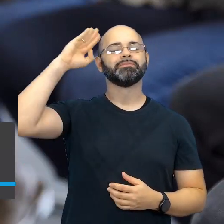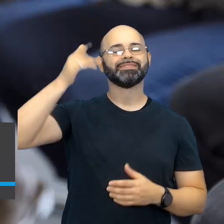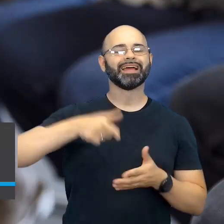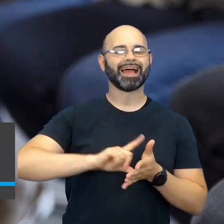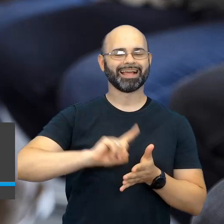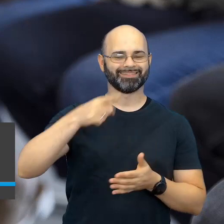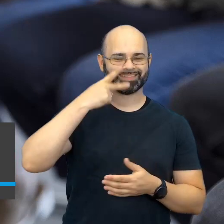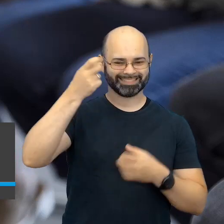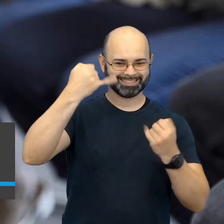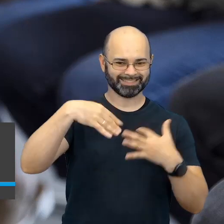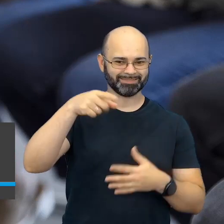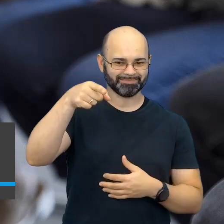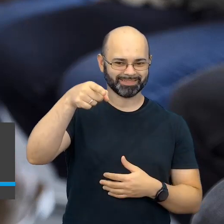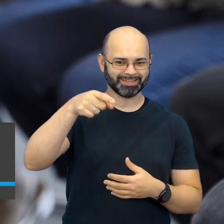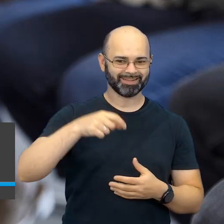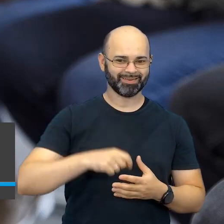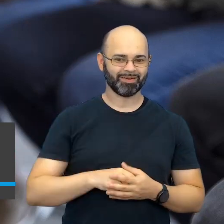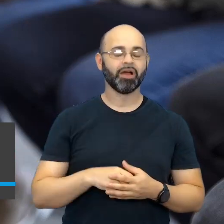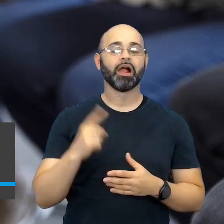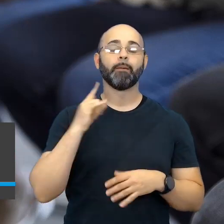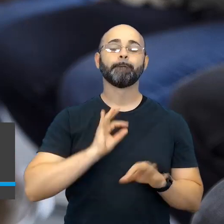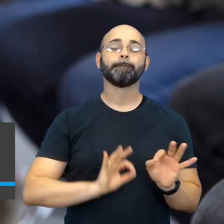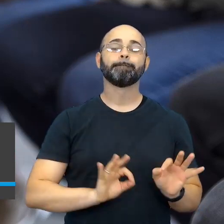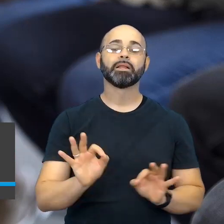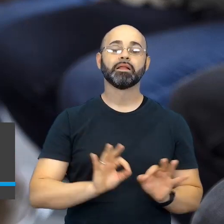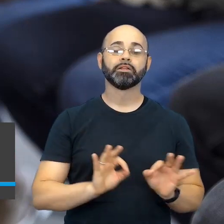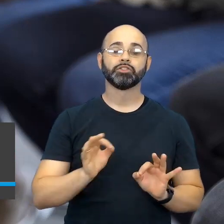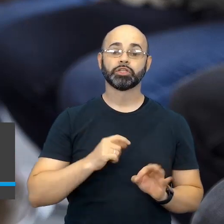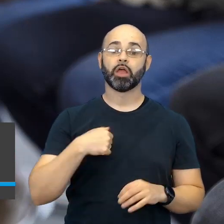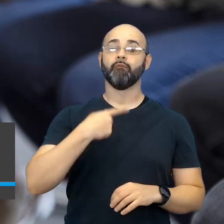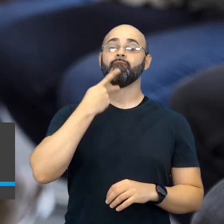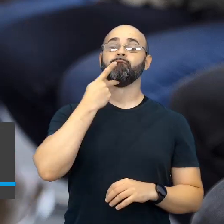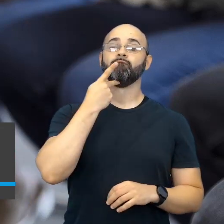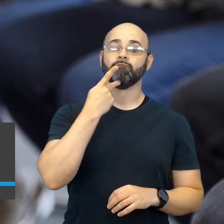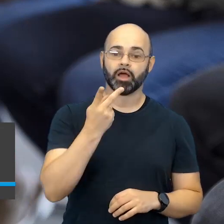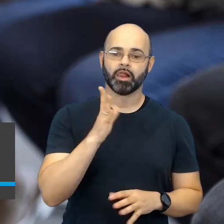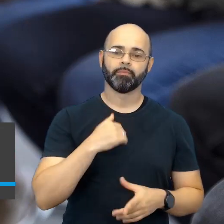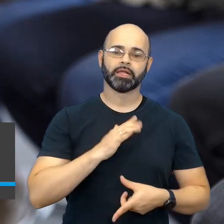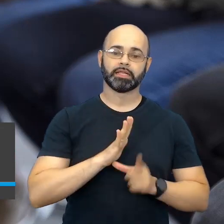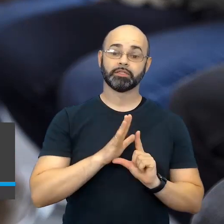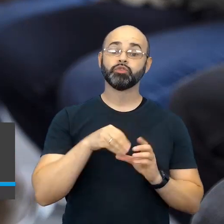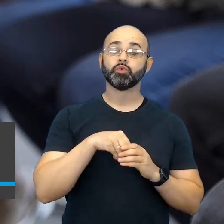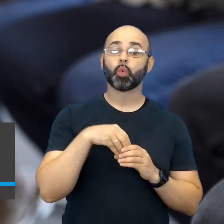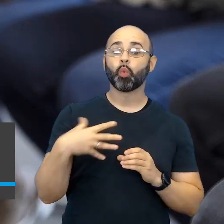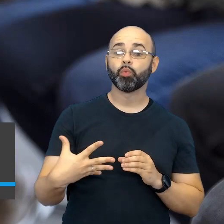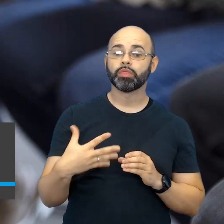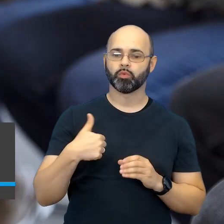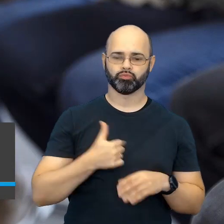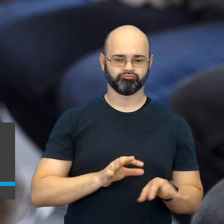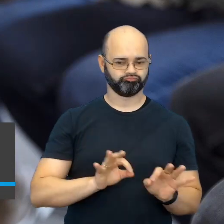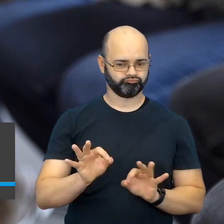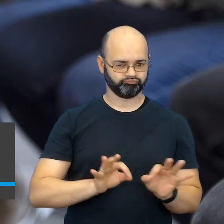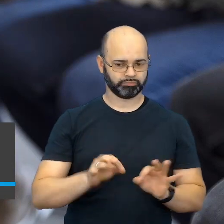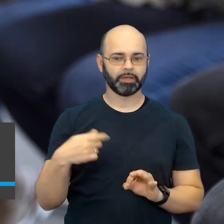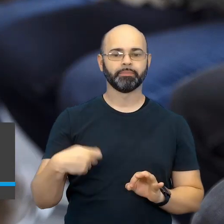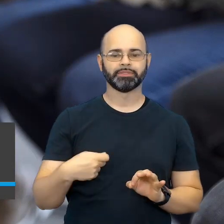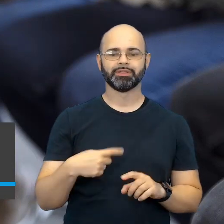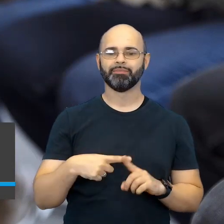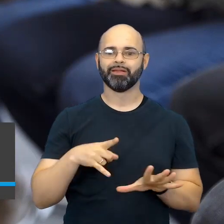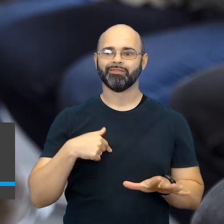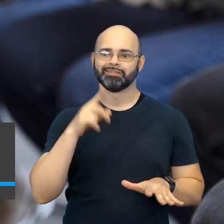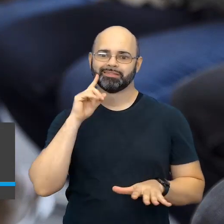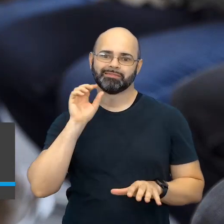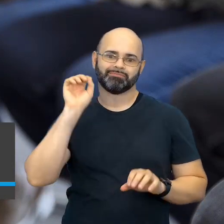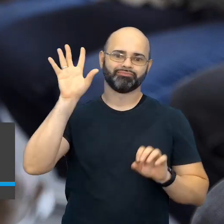disso, é saber planejar o que eu vou falar sobre o filme, o conteúdo, né? Porque às vezes a gente se preocupa tanto com os efeitos,